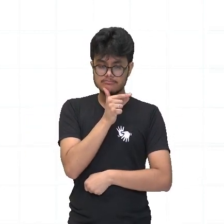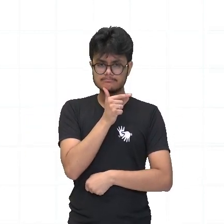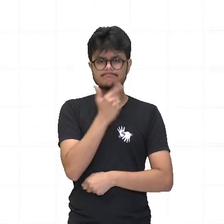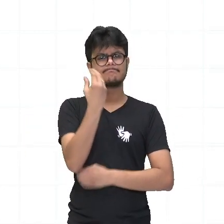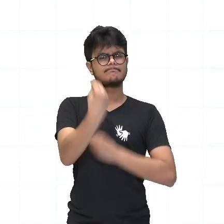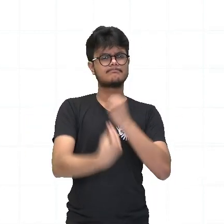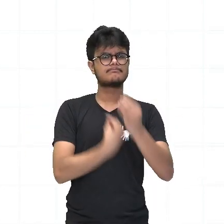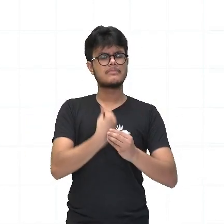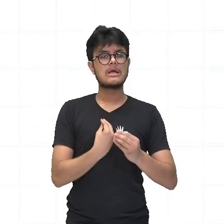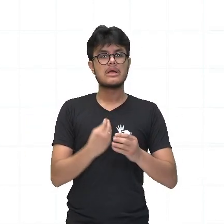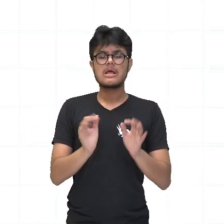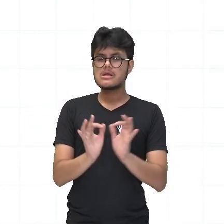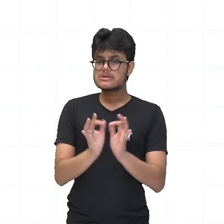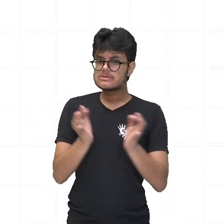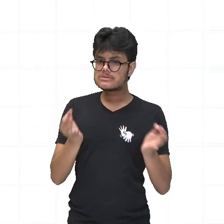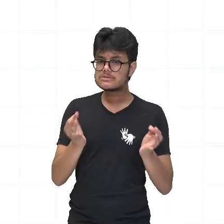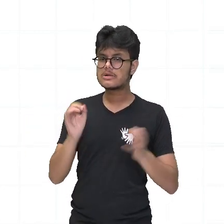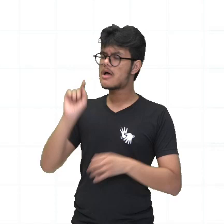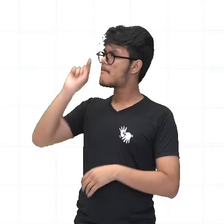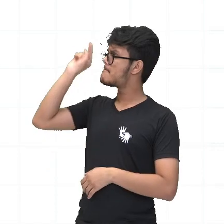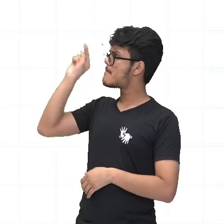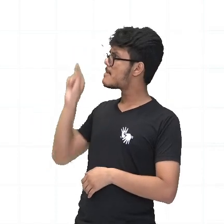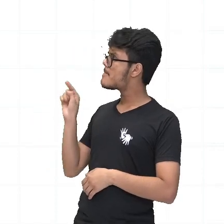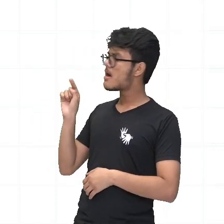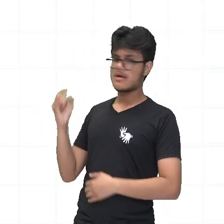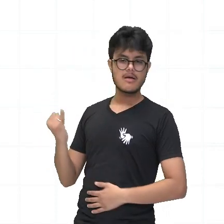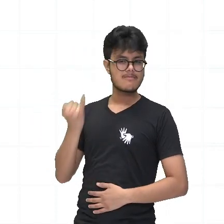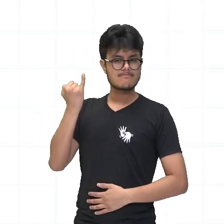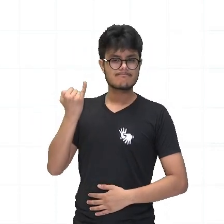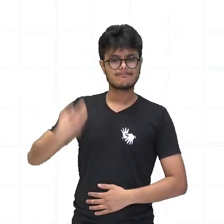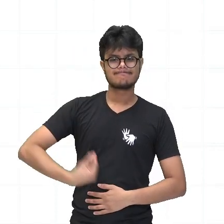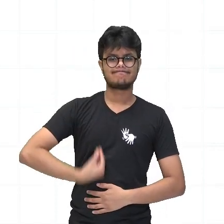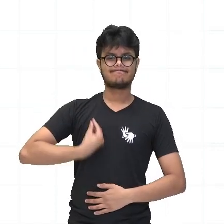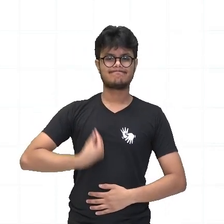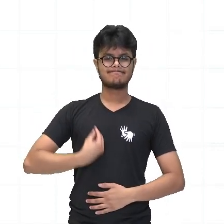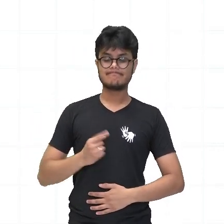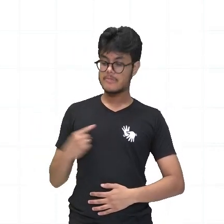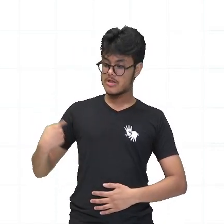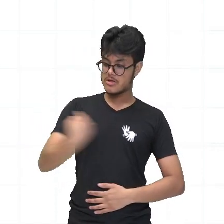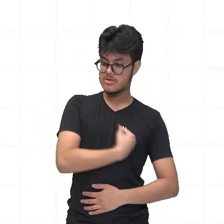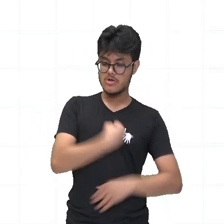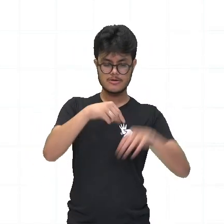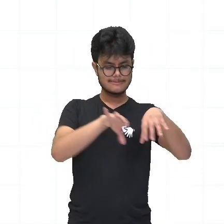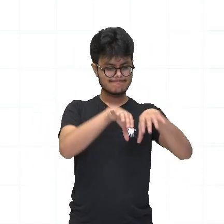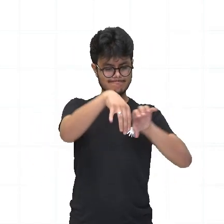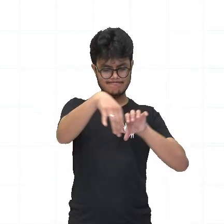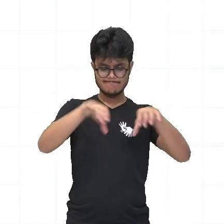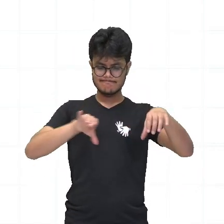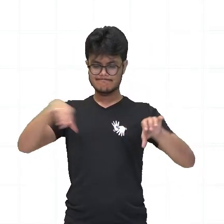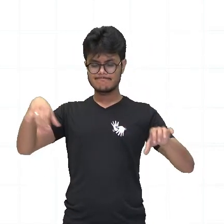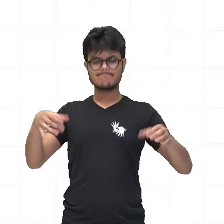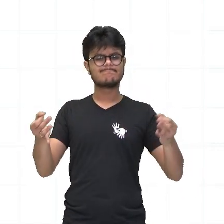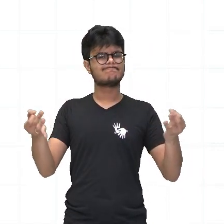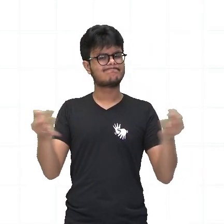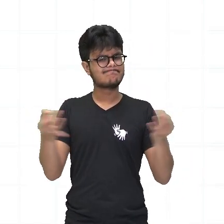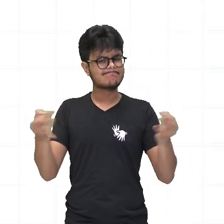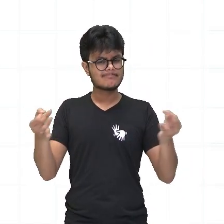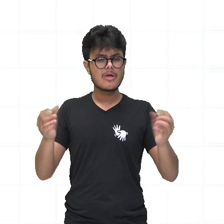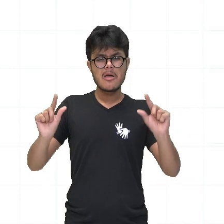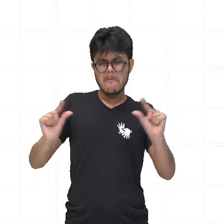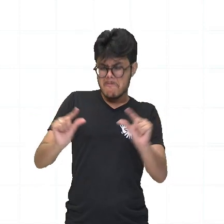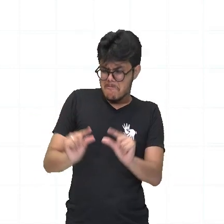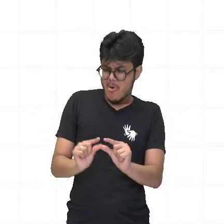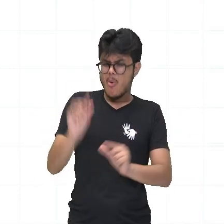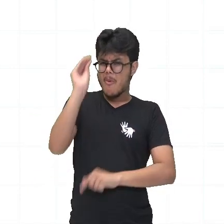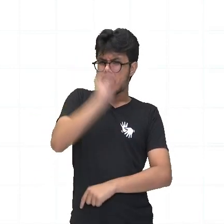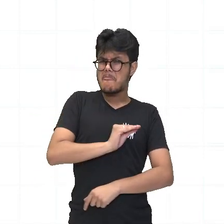básicos, sabe? Eles são importantíssimos para que o esgoto volte com um mínimo de contaminação para o